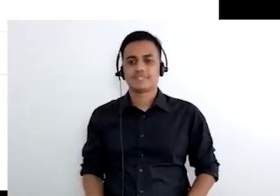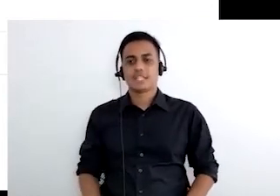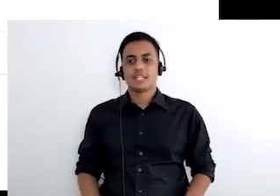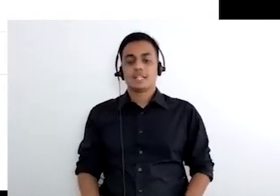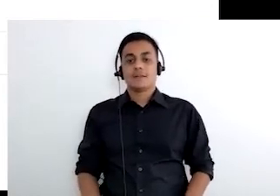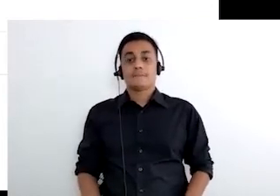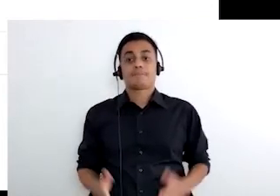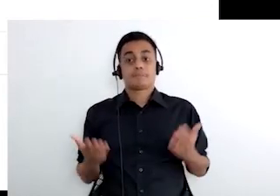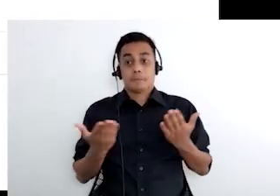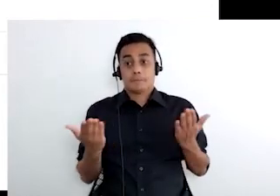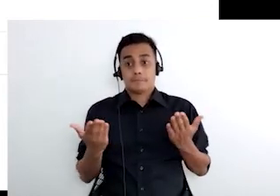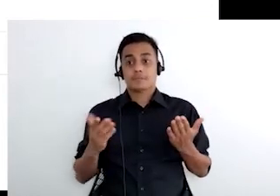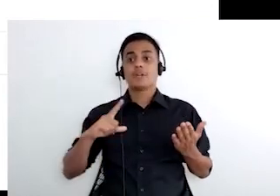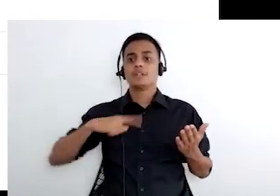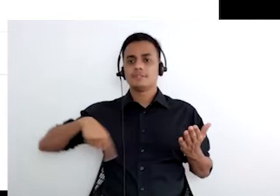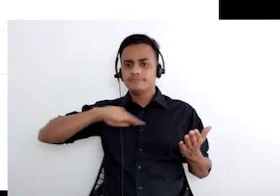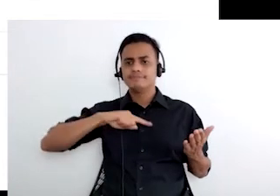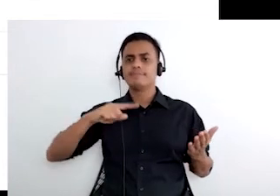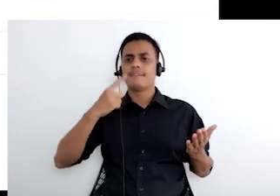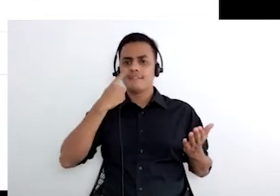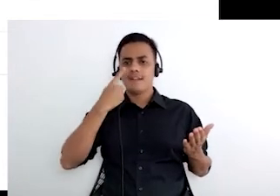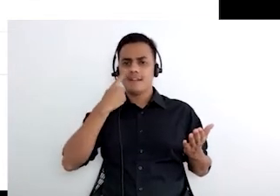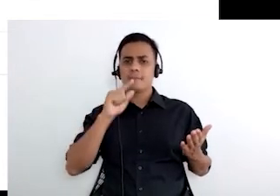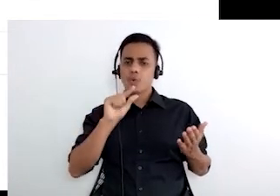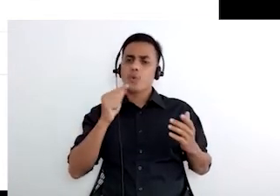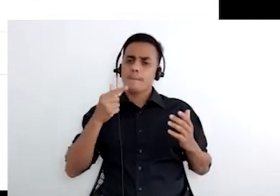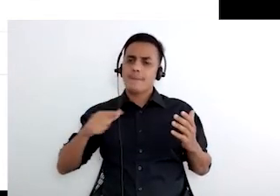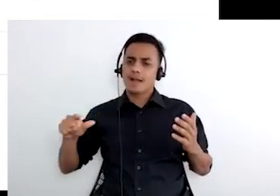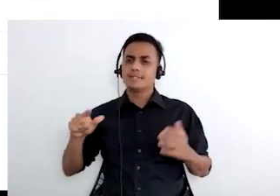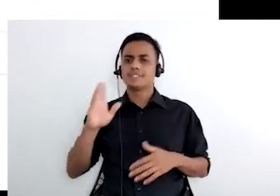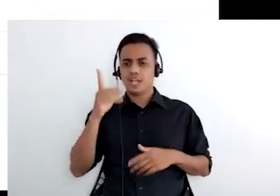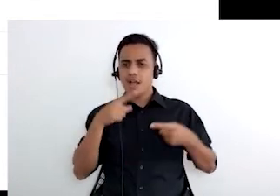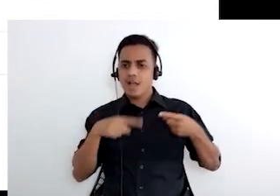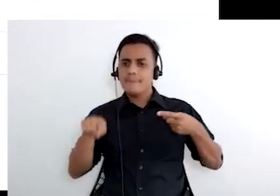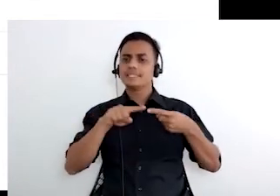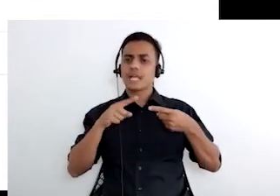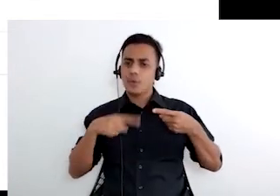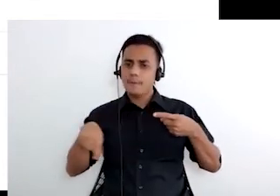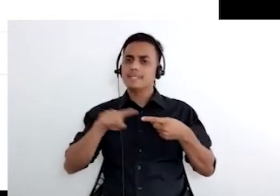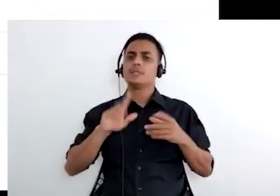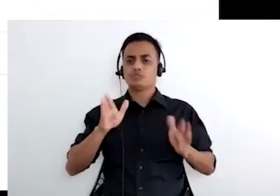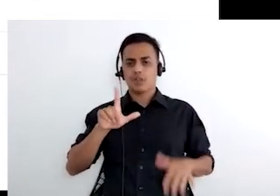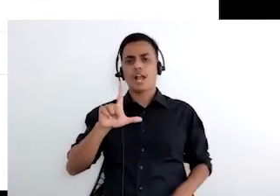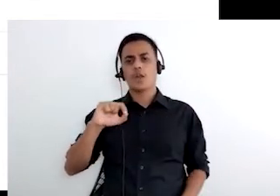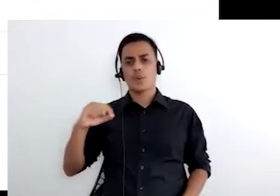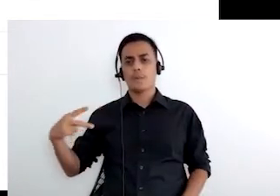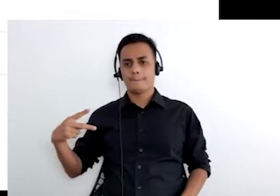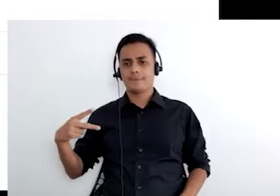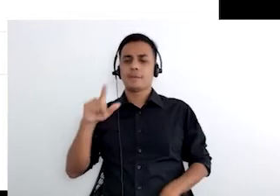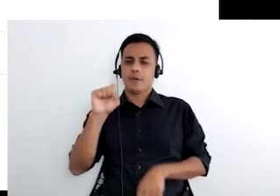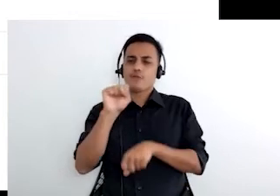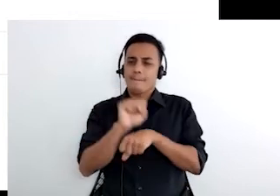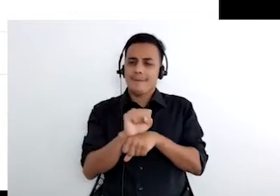E agora a gente tem mais um pouquinho, acho que a gente já teve uma repetição legal, né? A gente teve um loop e tudo. Eu vou parar um pouquinho